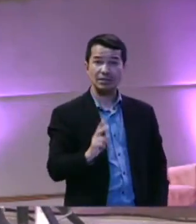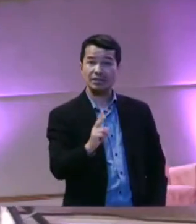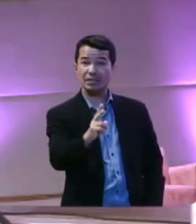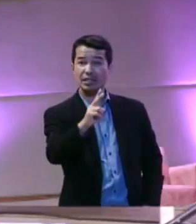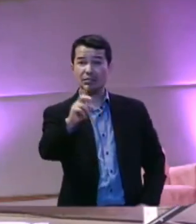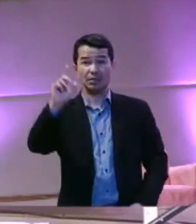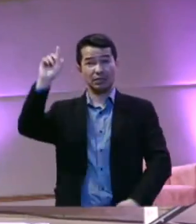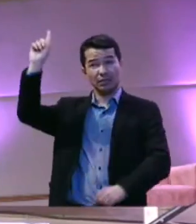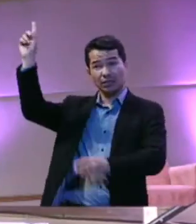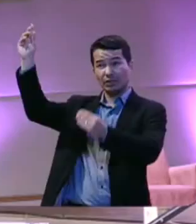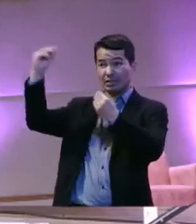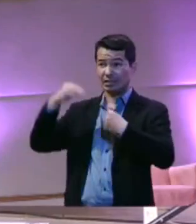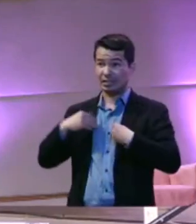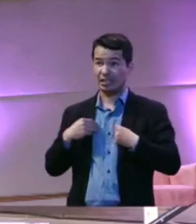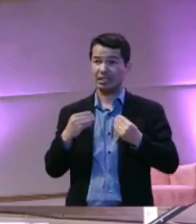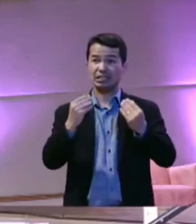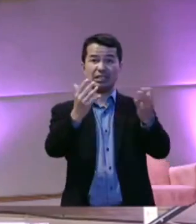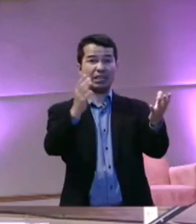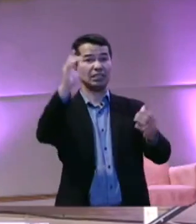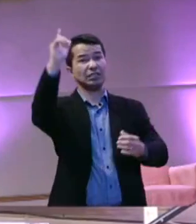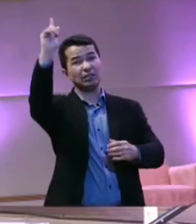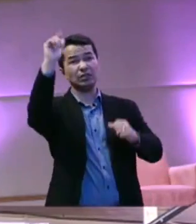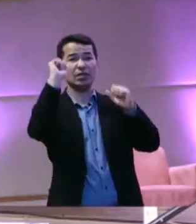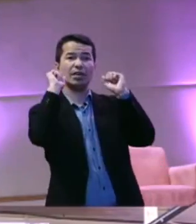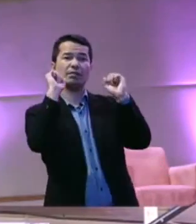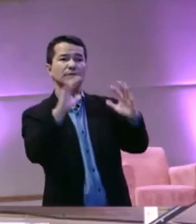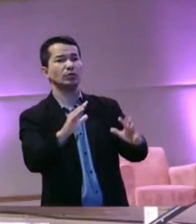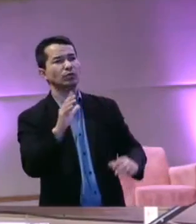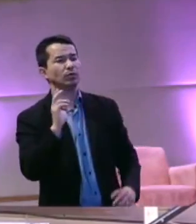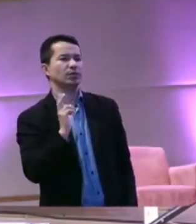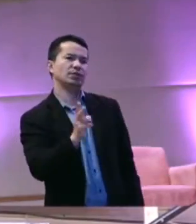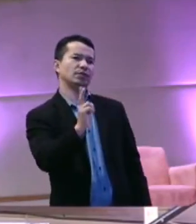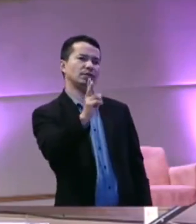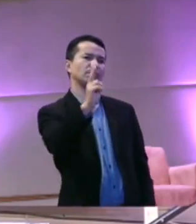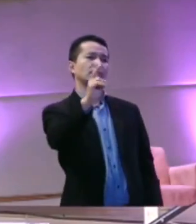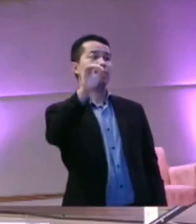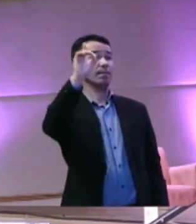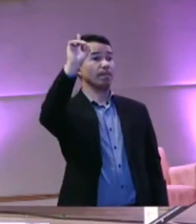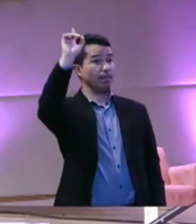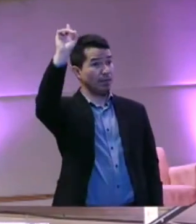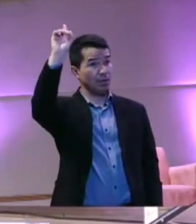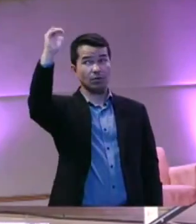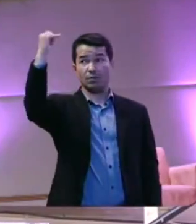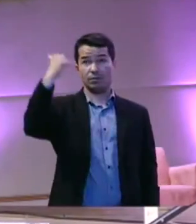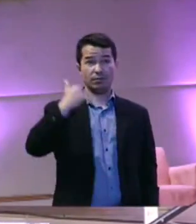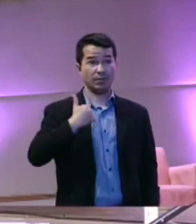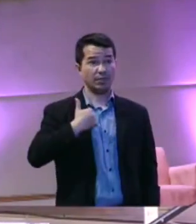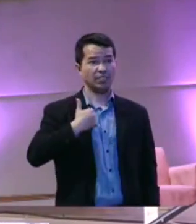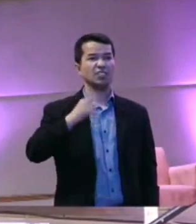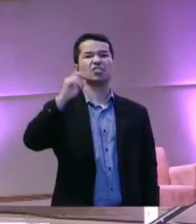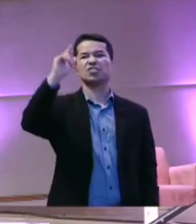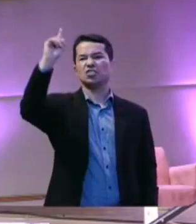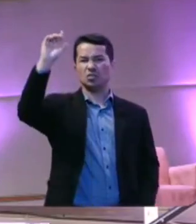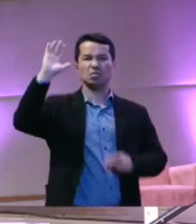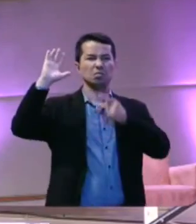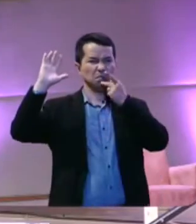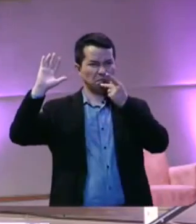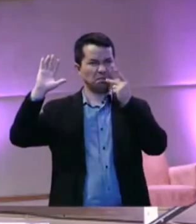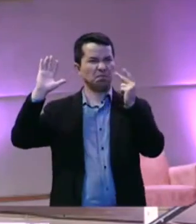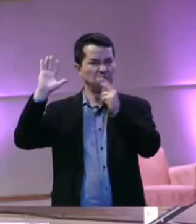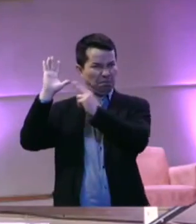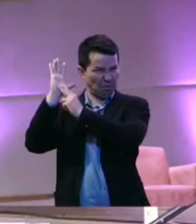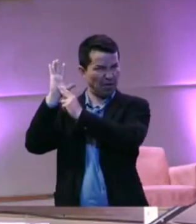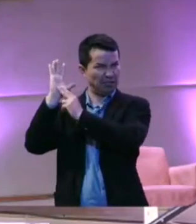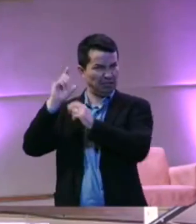com o tempo dessa manifestação de Deus. Ele fala e Ele cumpre para a glória dEle. Foi